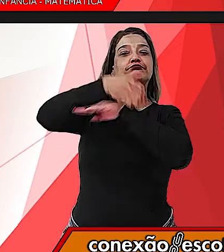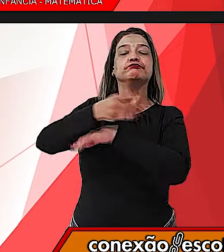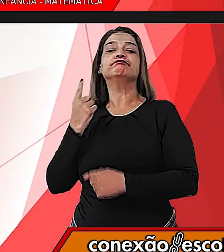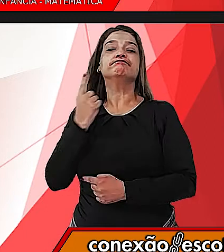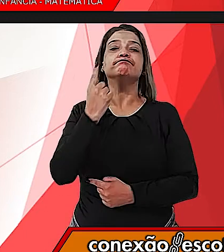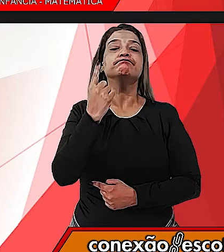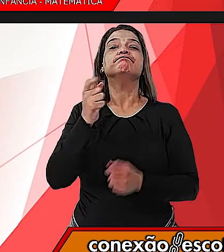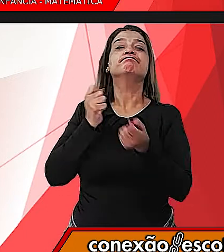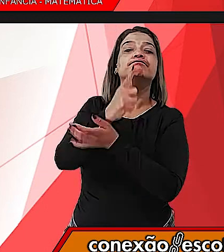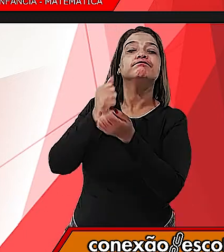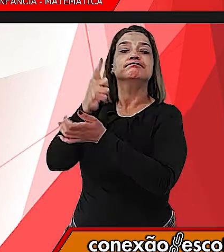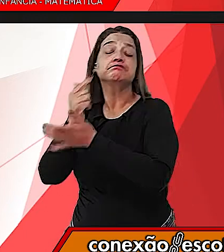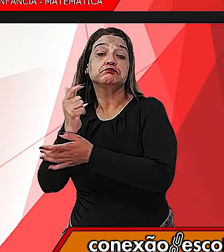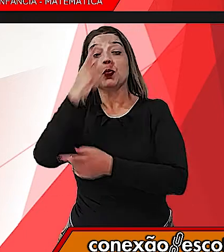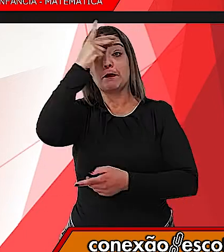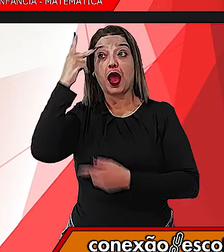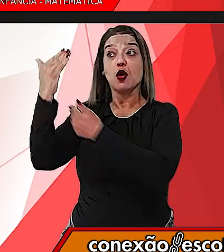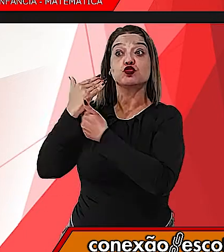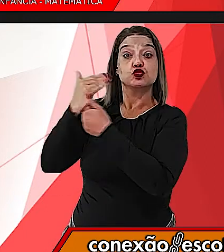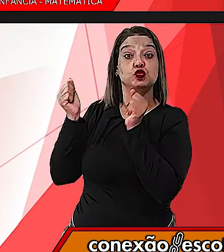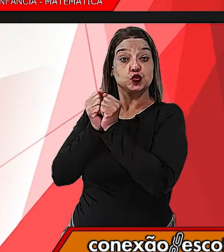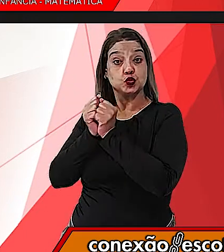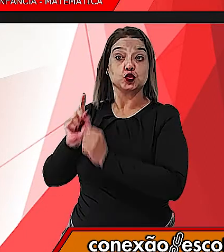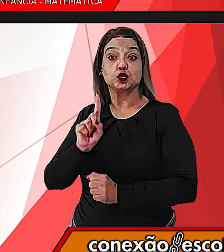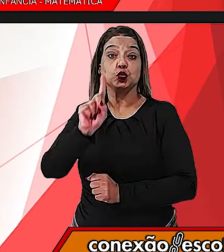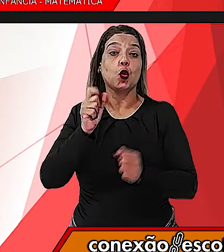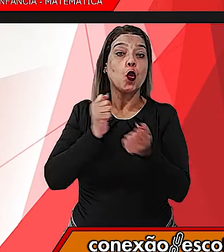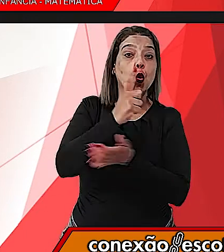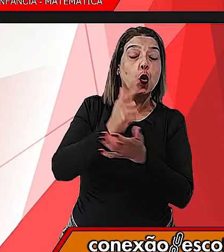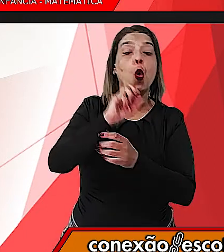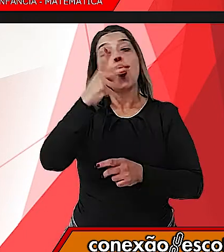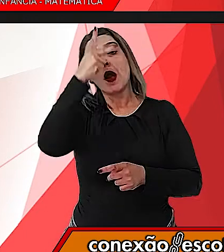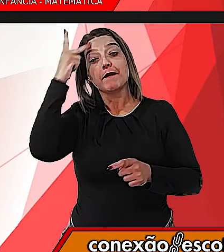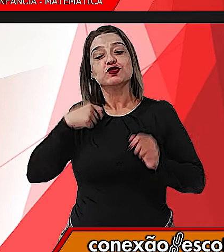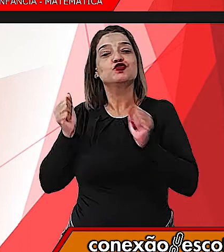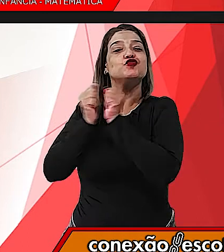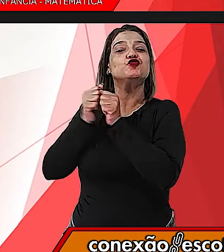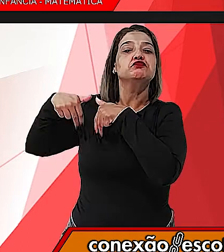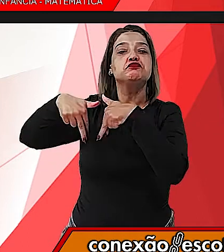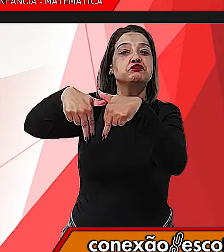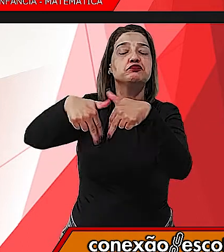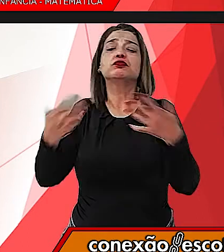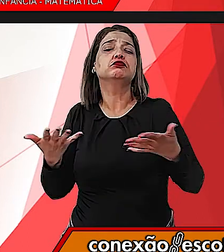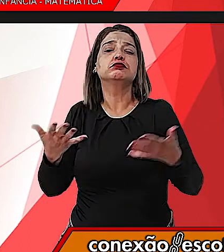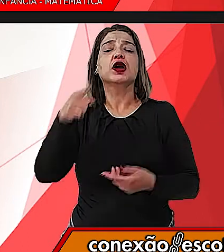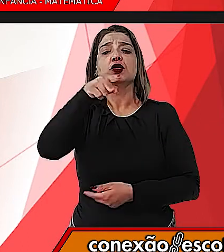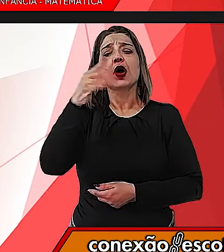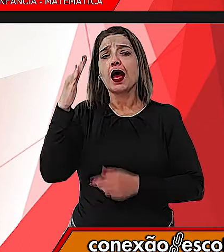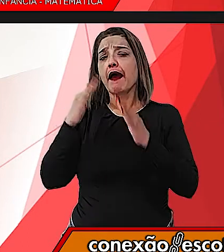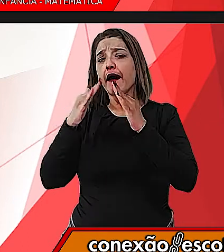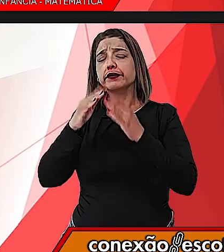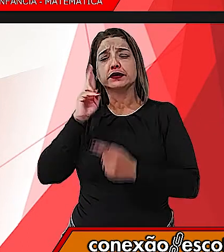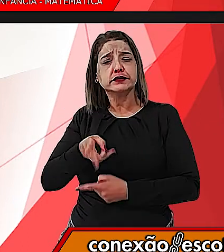com a ajuda de alguém? Ou só acompanhou a pessoa que foi ao supermercado? Com qual frequência são feitas as compras